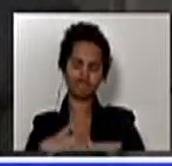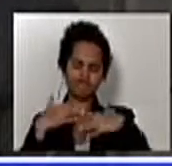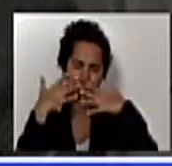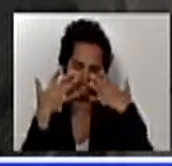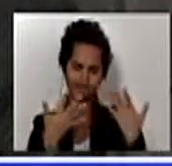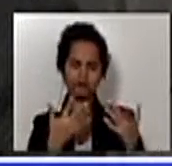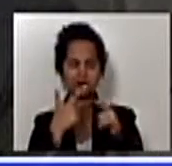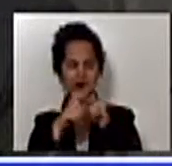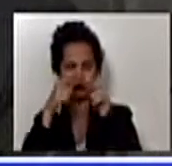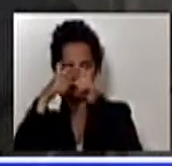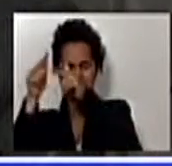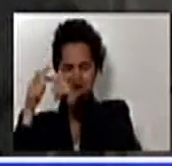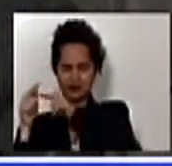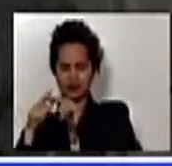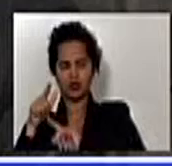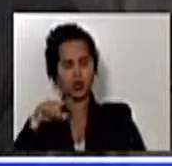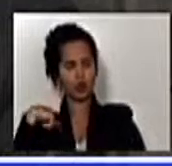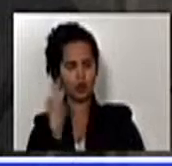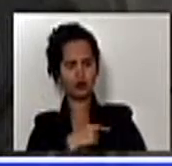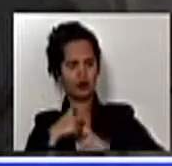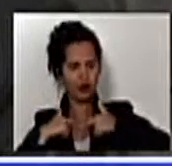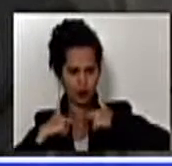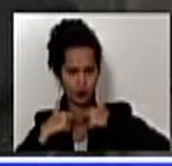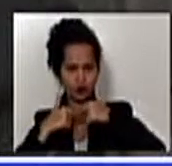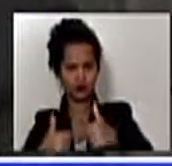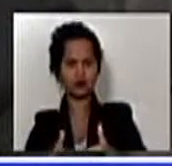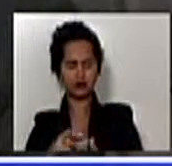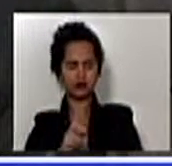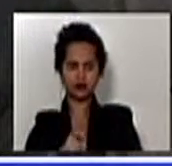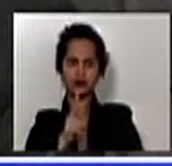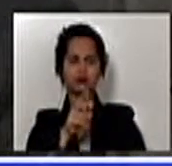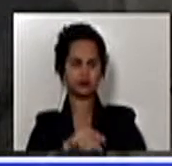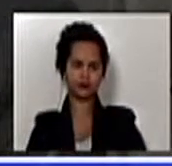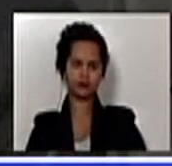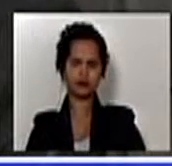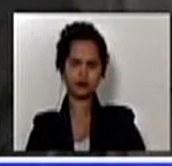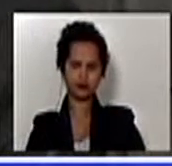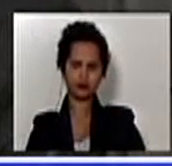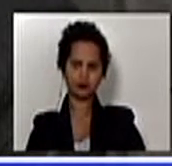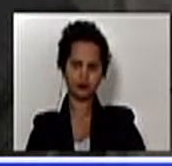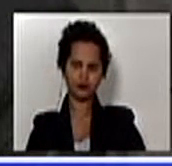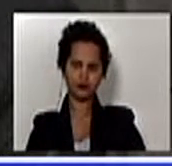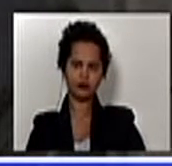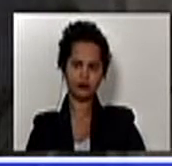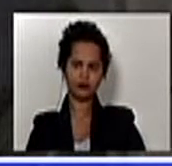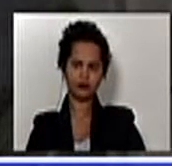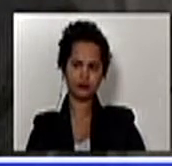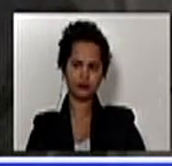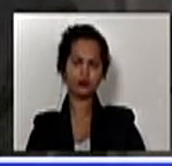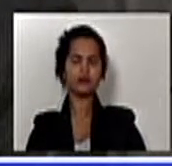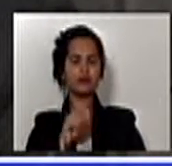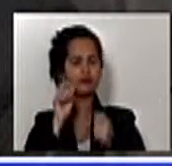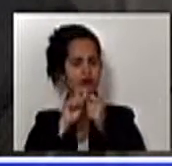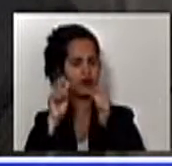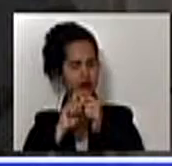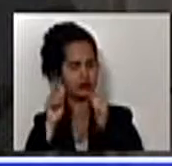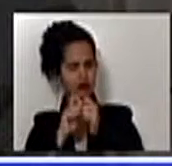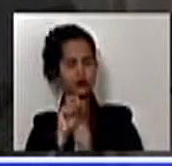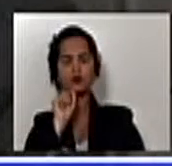as adversidades, nós vamos continuar no estrito cumprimento